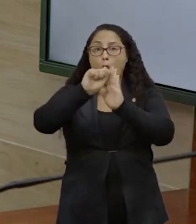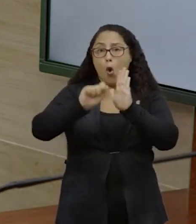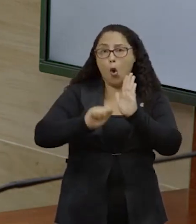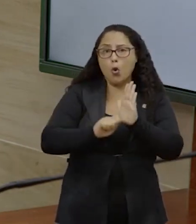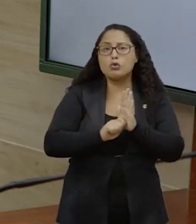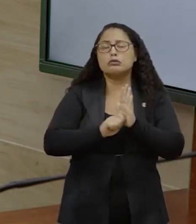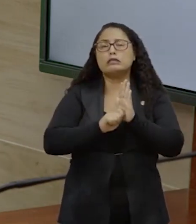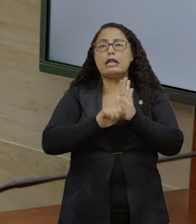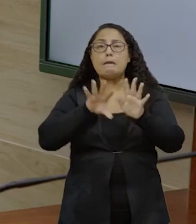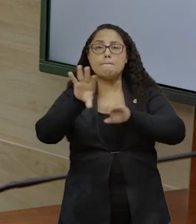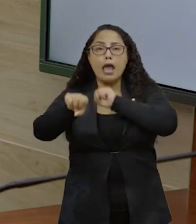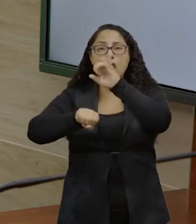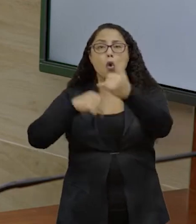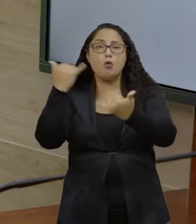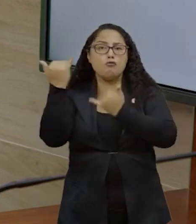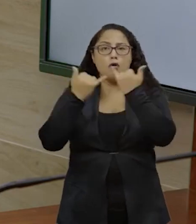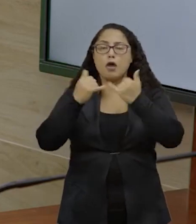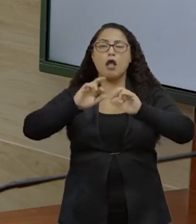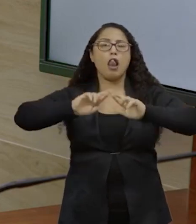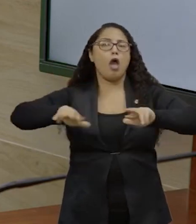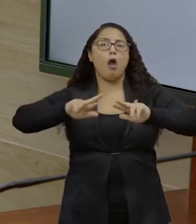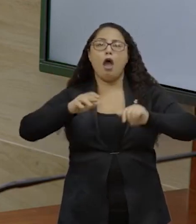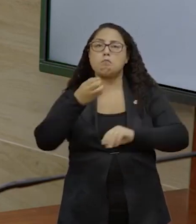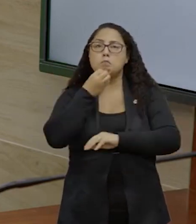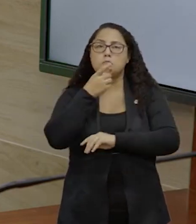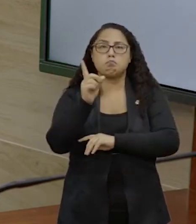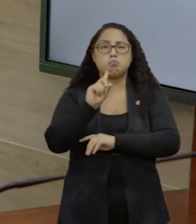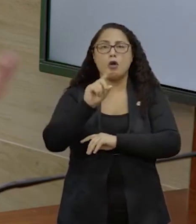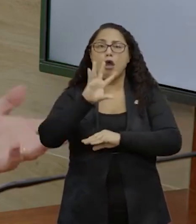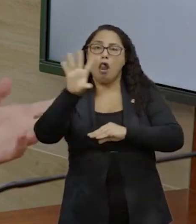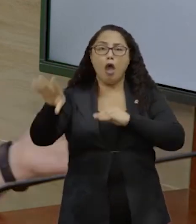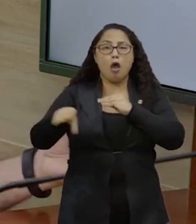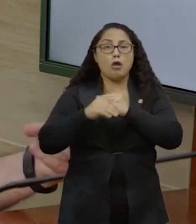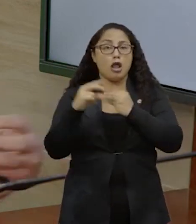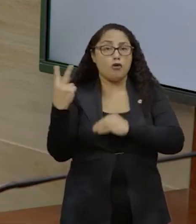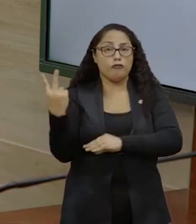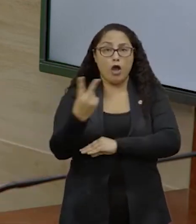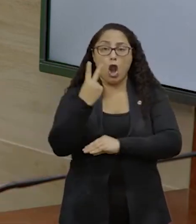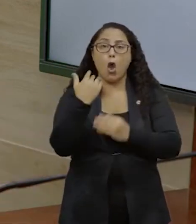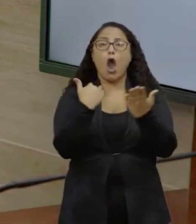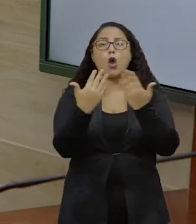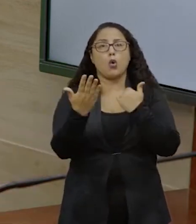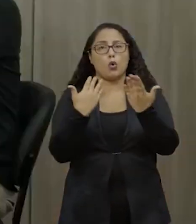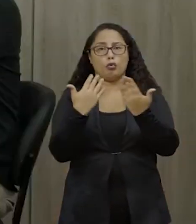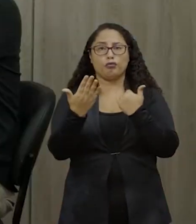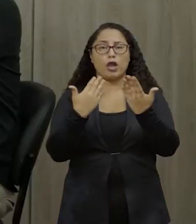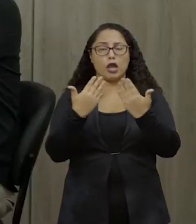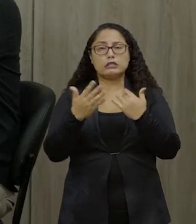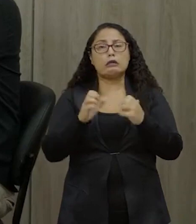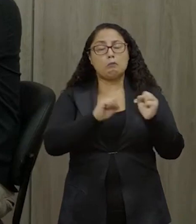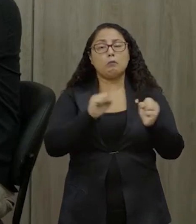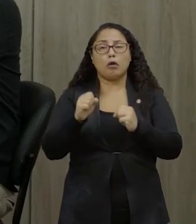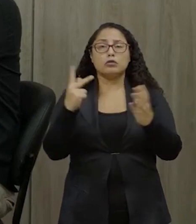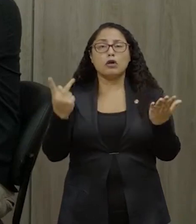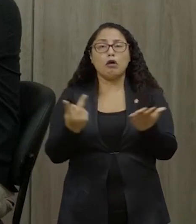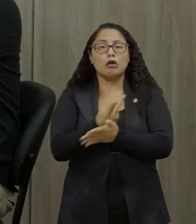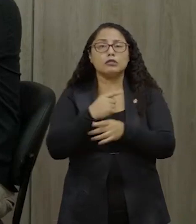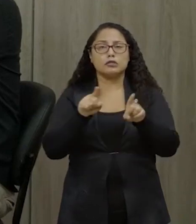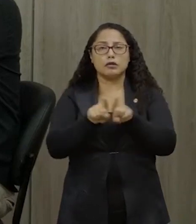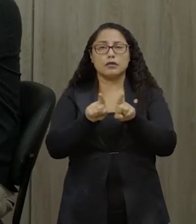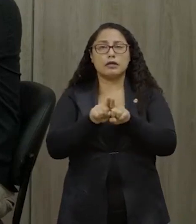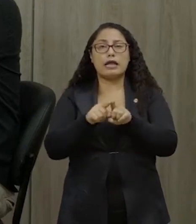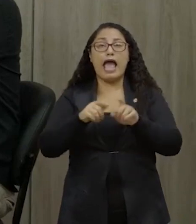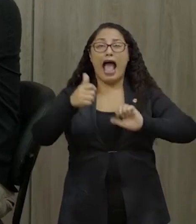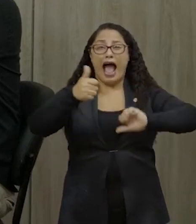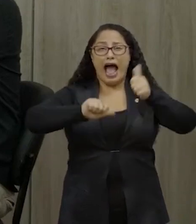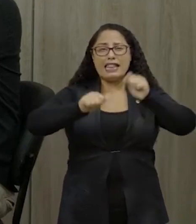algoritmo, né, talvez ele pegou alguns dados que não são muito ricos, né, que não agregam valor, né, à conversa. Então isso pode acontecer também. Uhum.